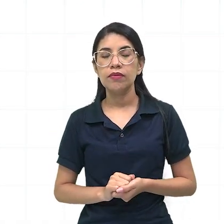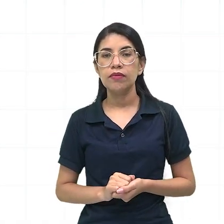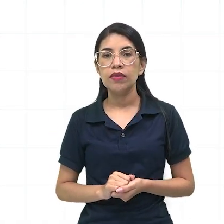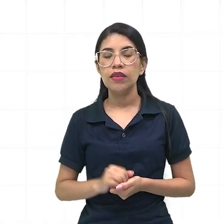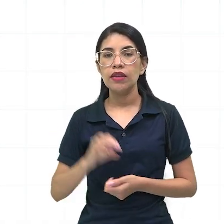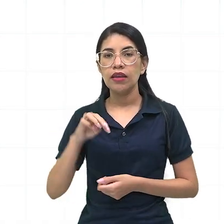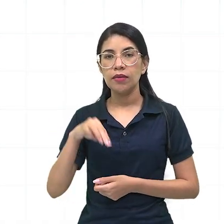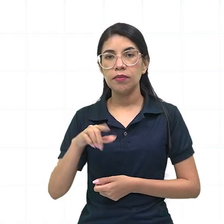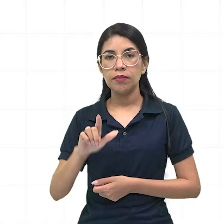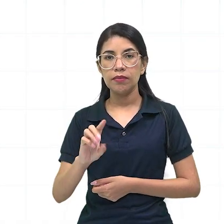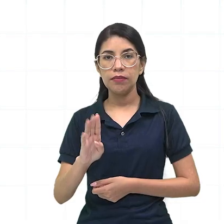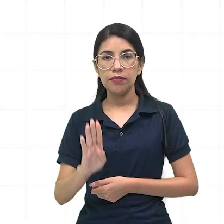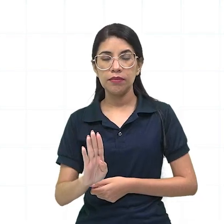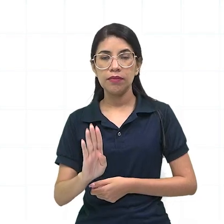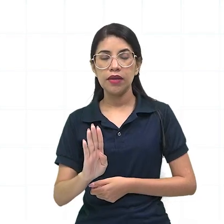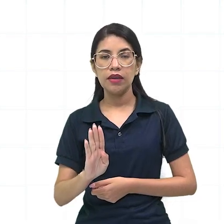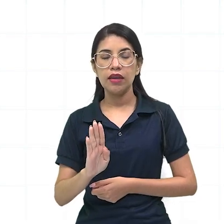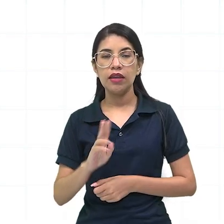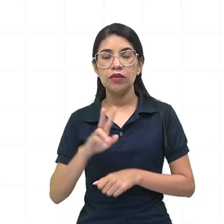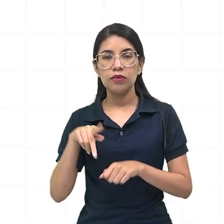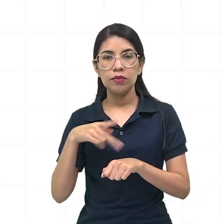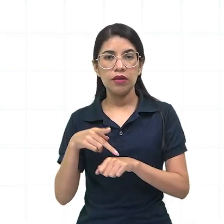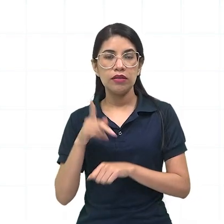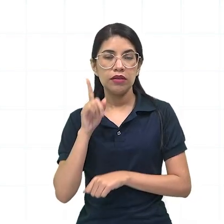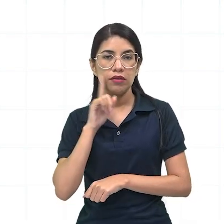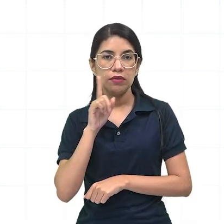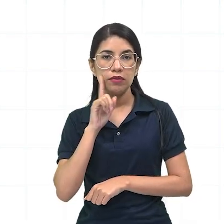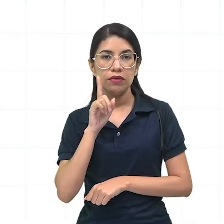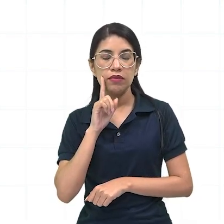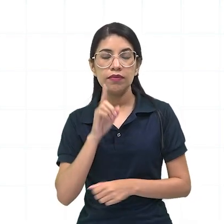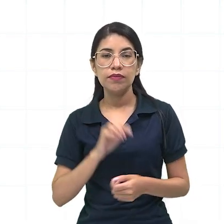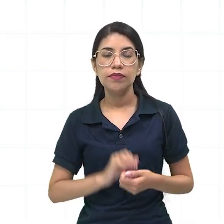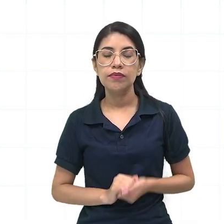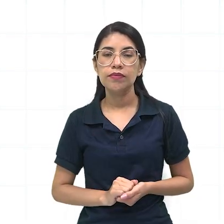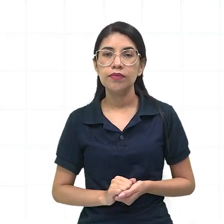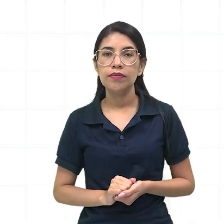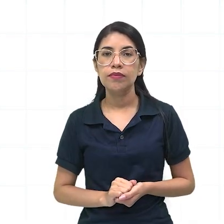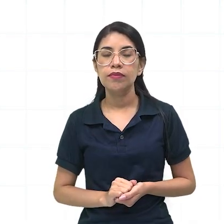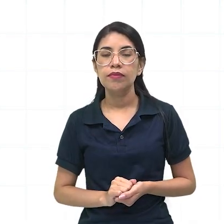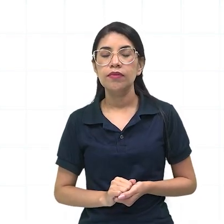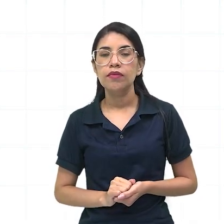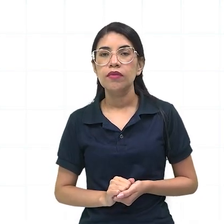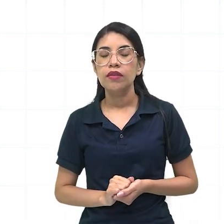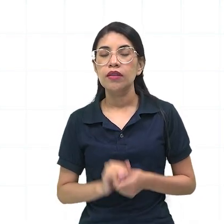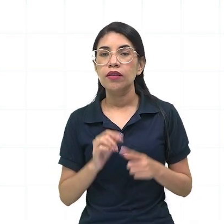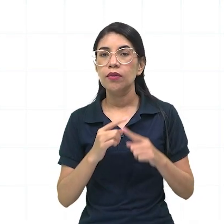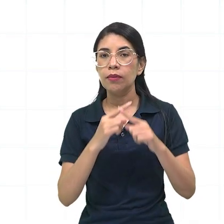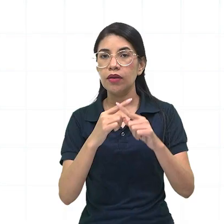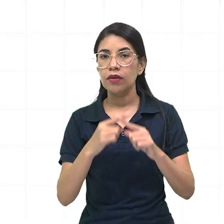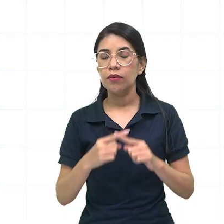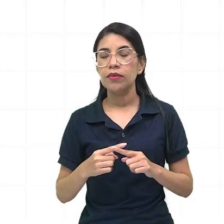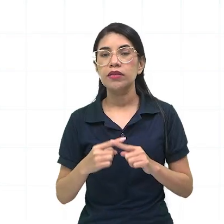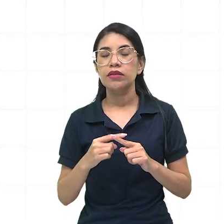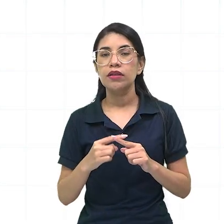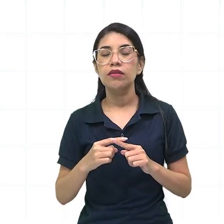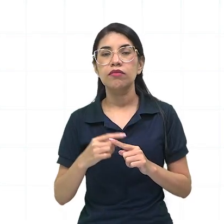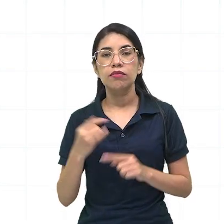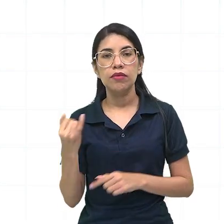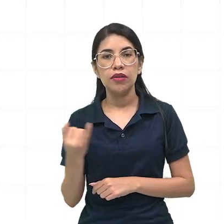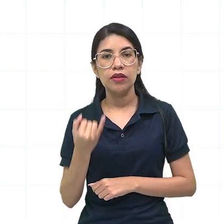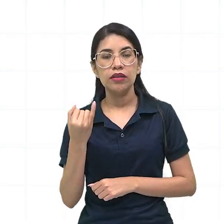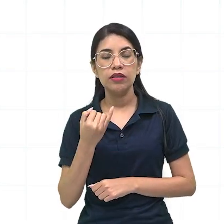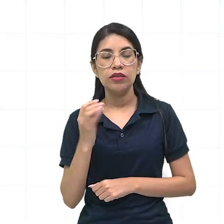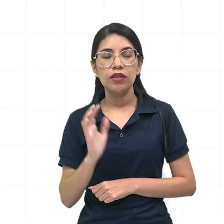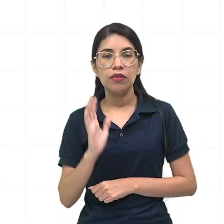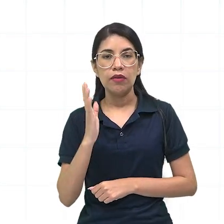Major League Baseball nos Estados Unidos, né? É uma competição muito